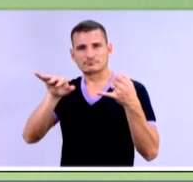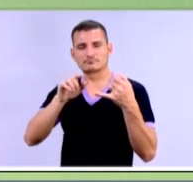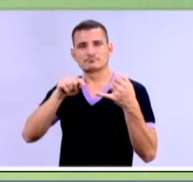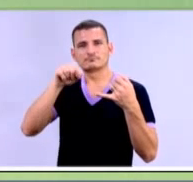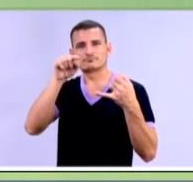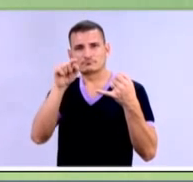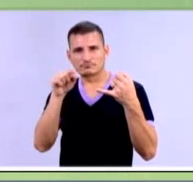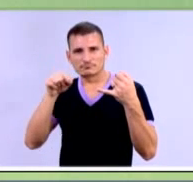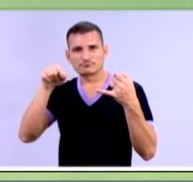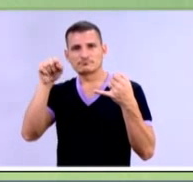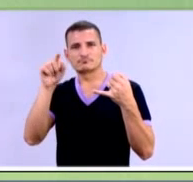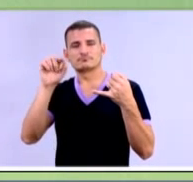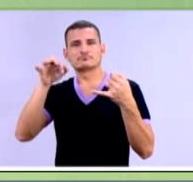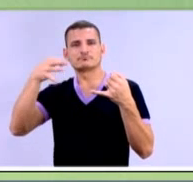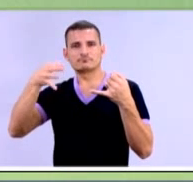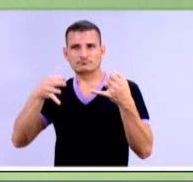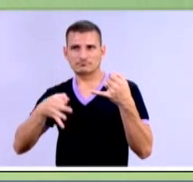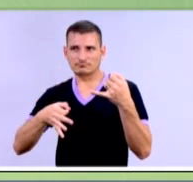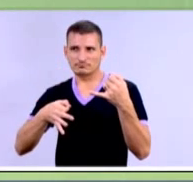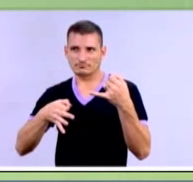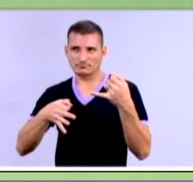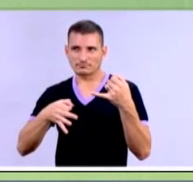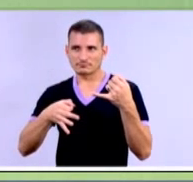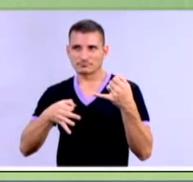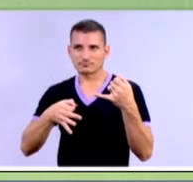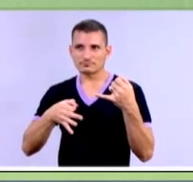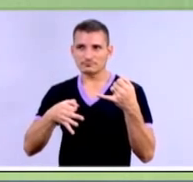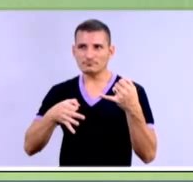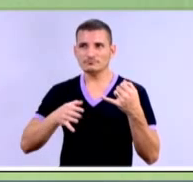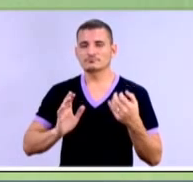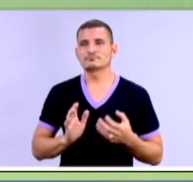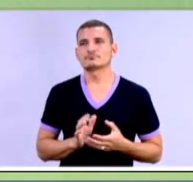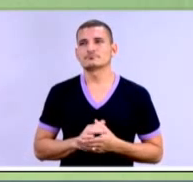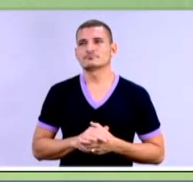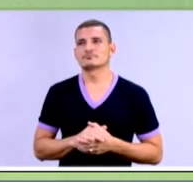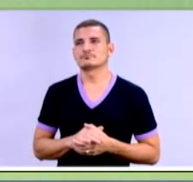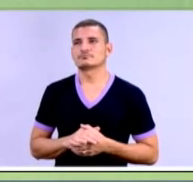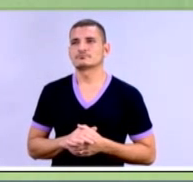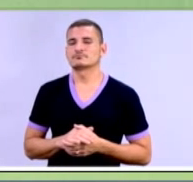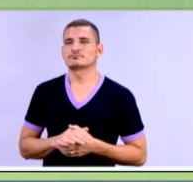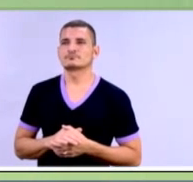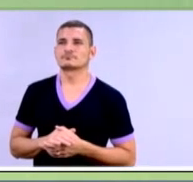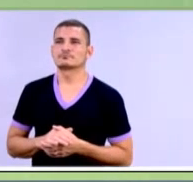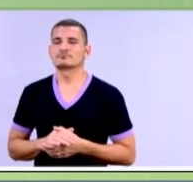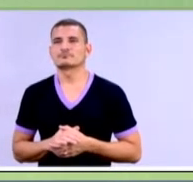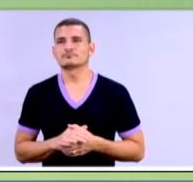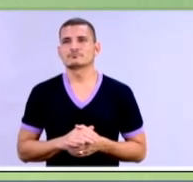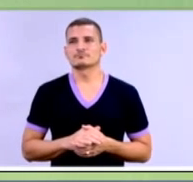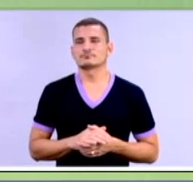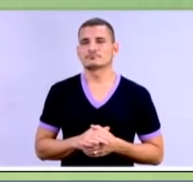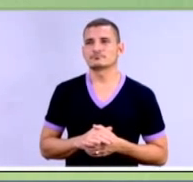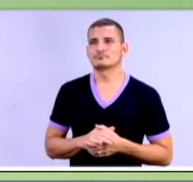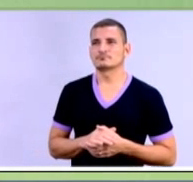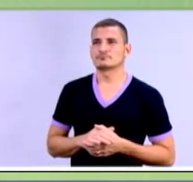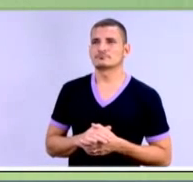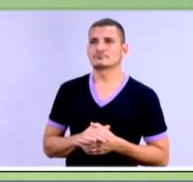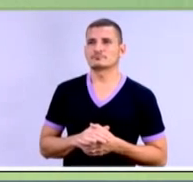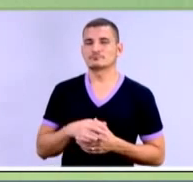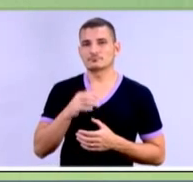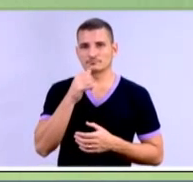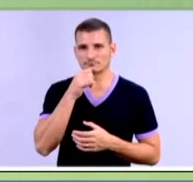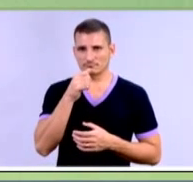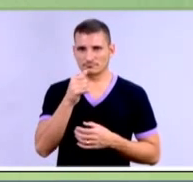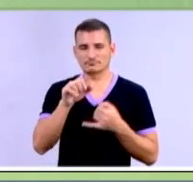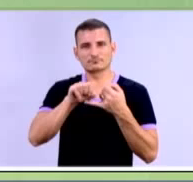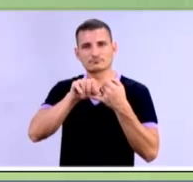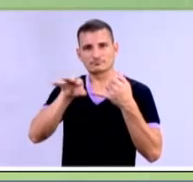transmissão adequadamente. Se a gente pegar a linha do eixo X aqui, aí a gente fala, olha, se a transmissão está